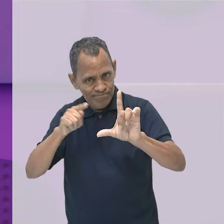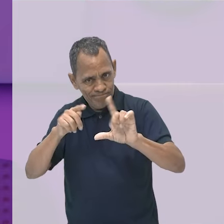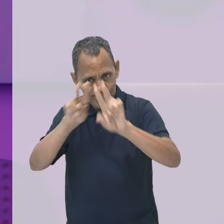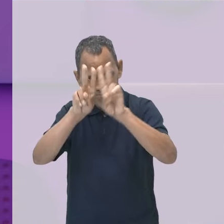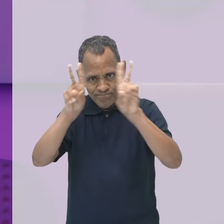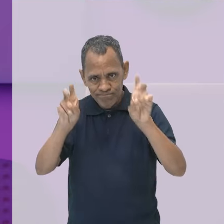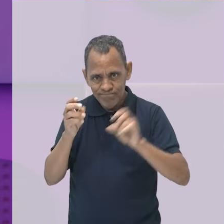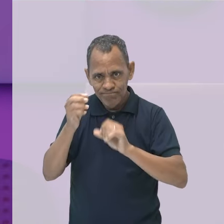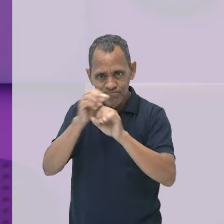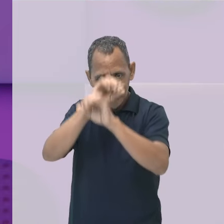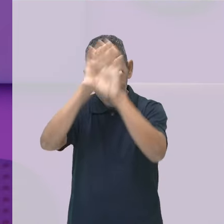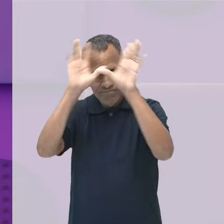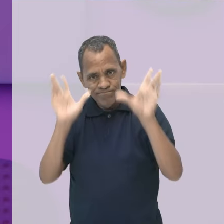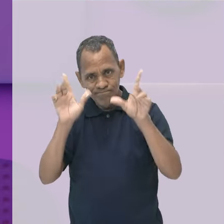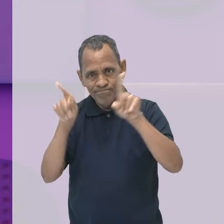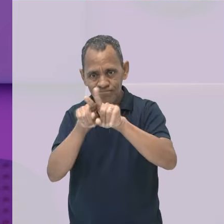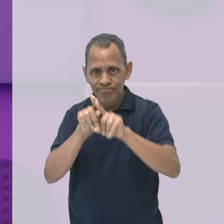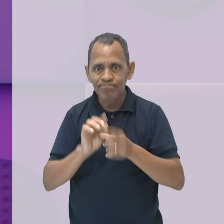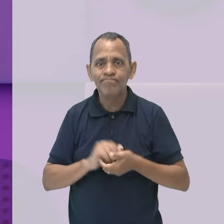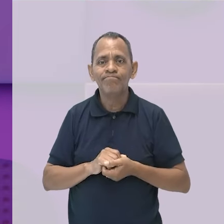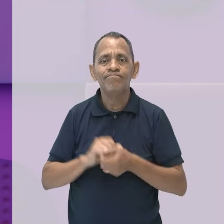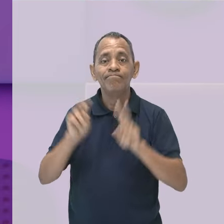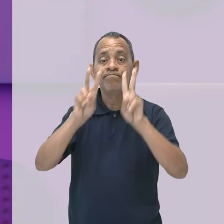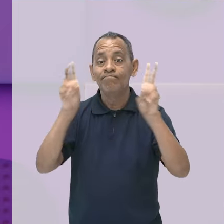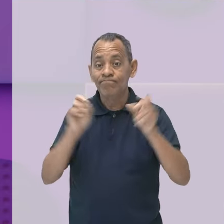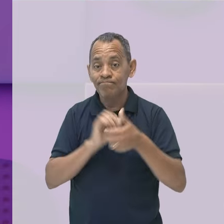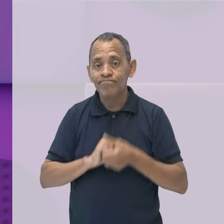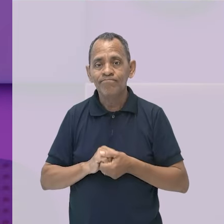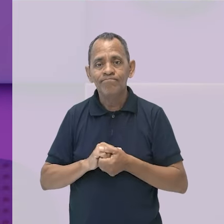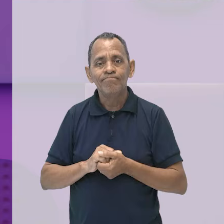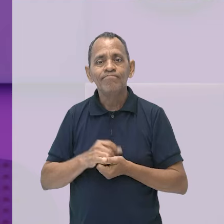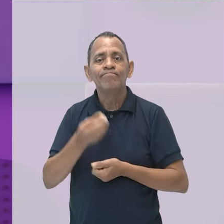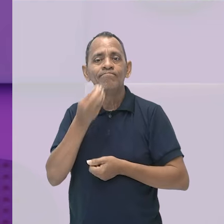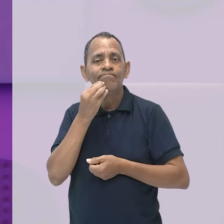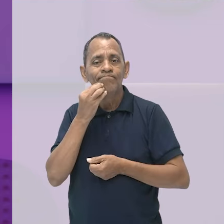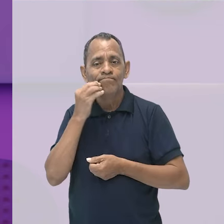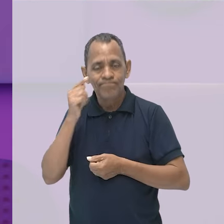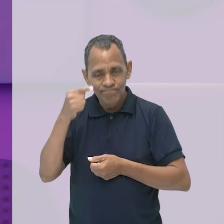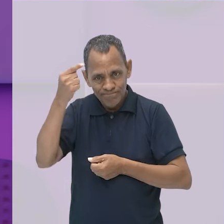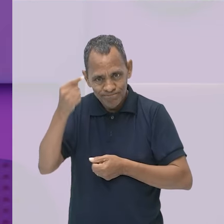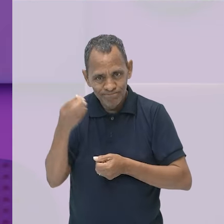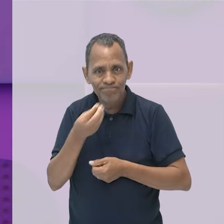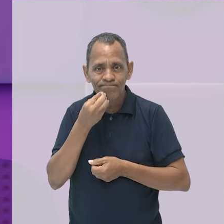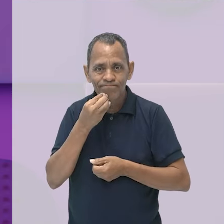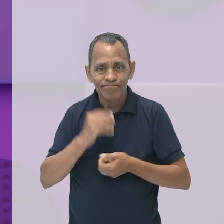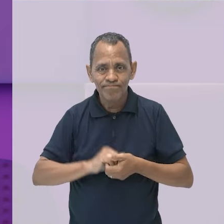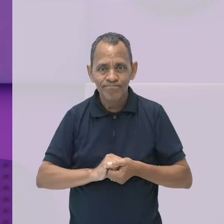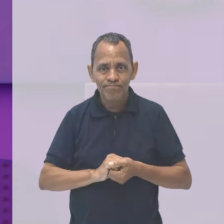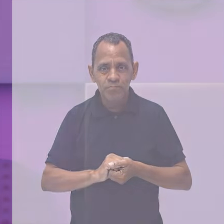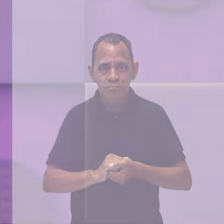tenham compreendido um pouco aí sobre esse conteúdo e eu encontro vocês numa próxima oportunidade.